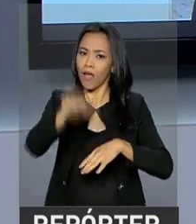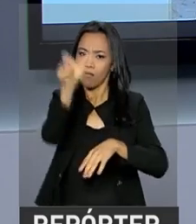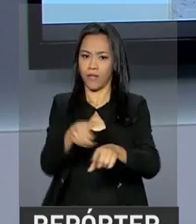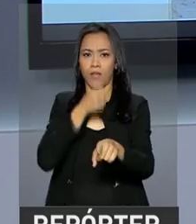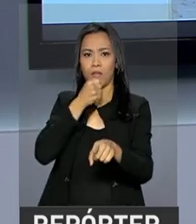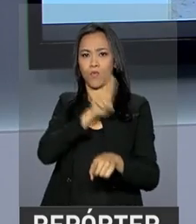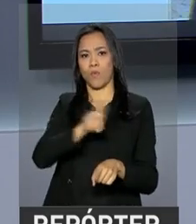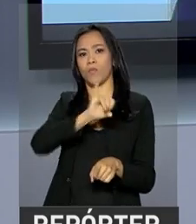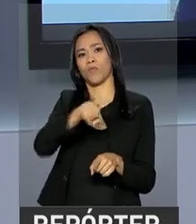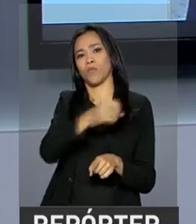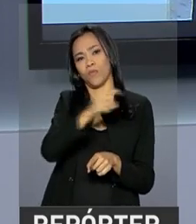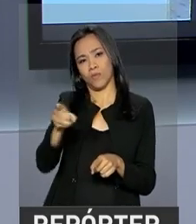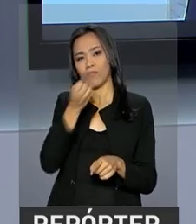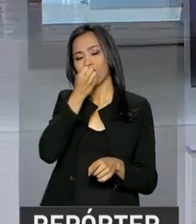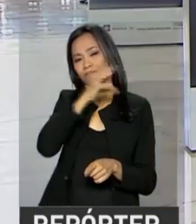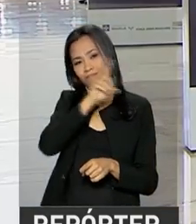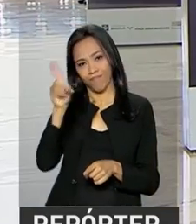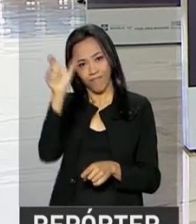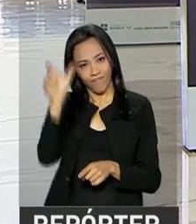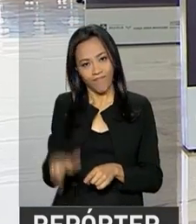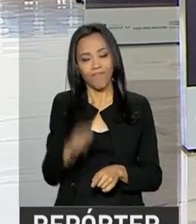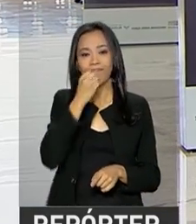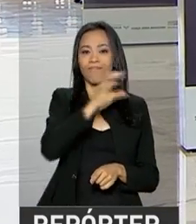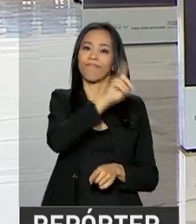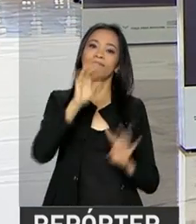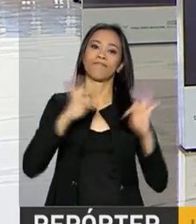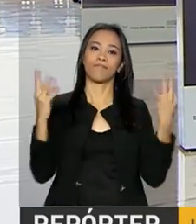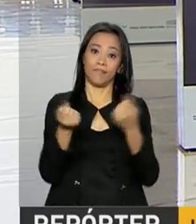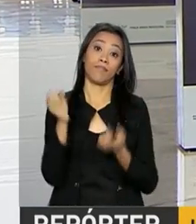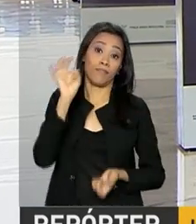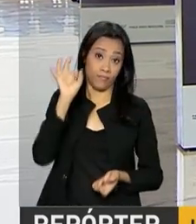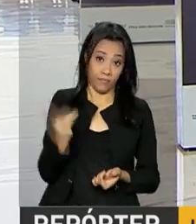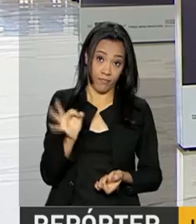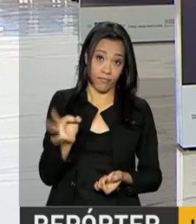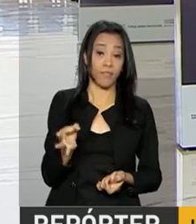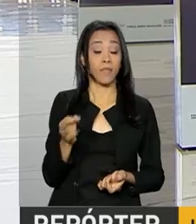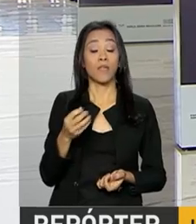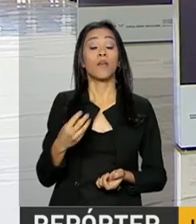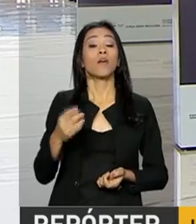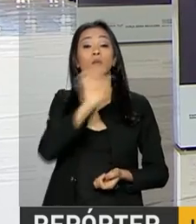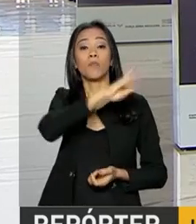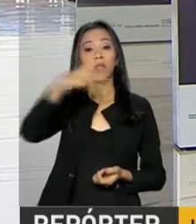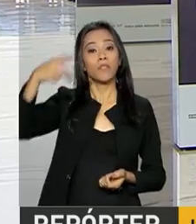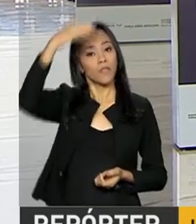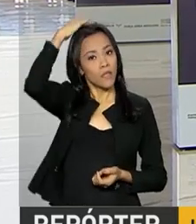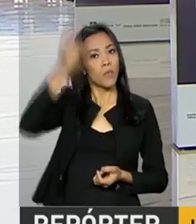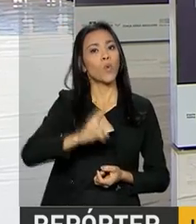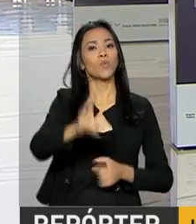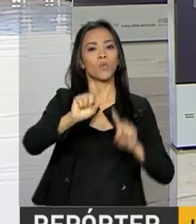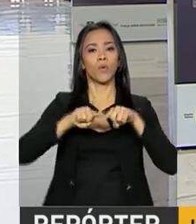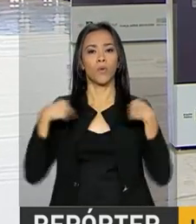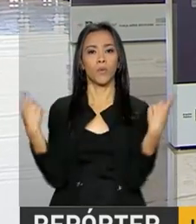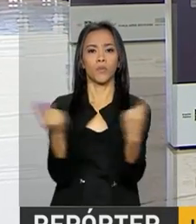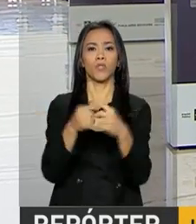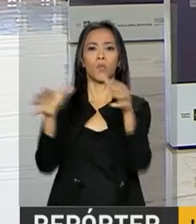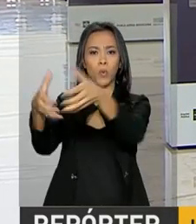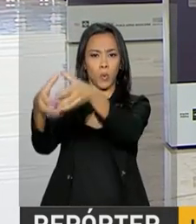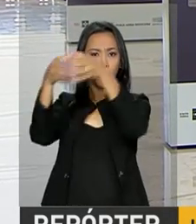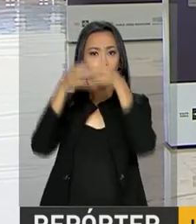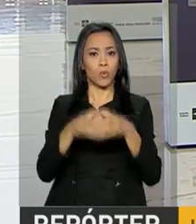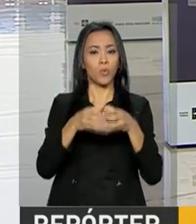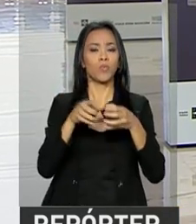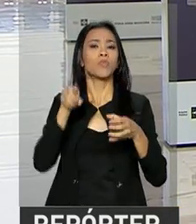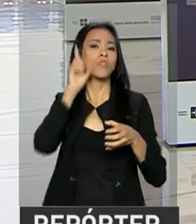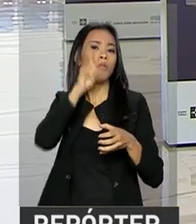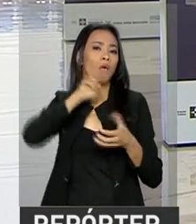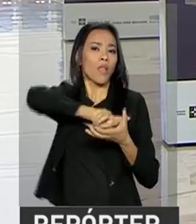J bom dia para você bom dia a todos É isso mesmo o presidente Michel Temer segue reunido com parlamentares da bancada Paulista no Congresso Nacional